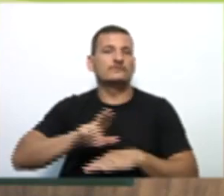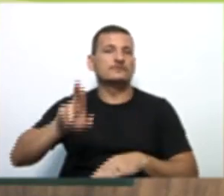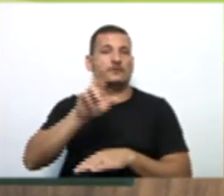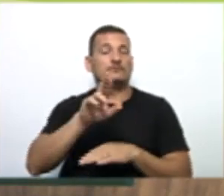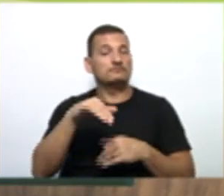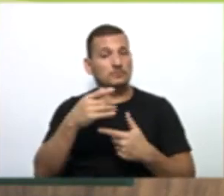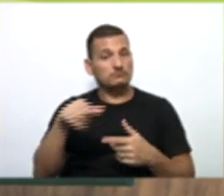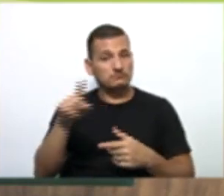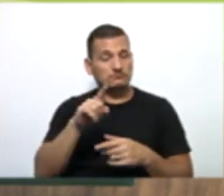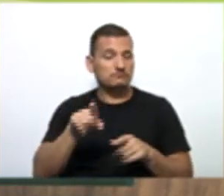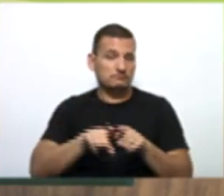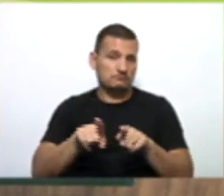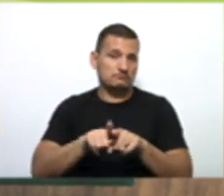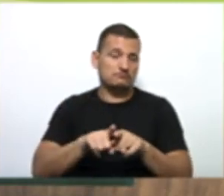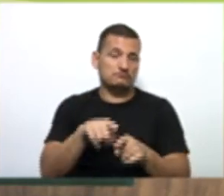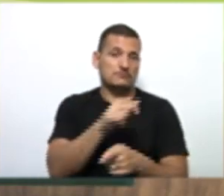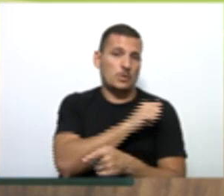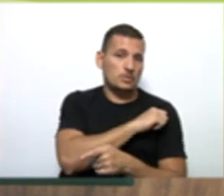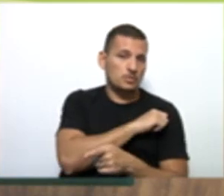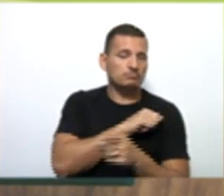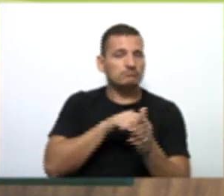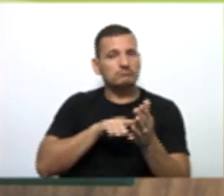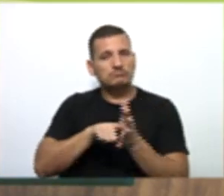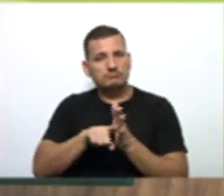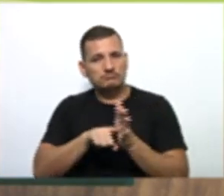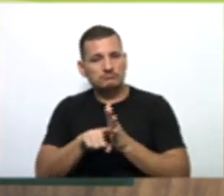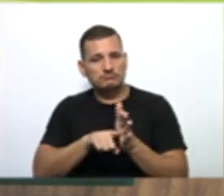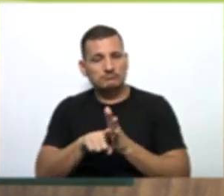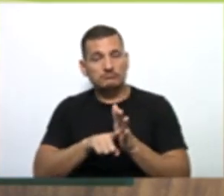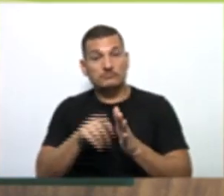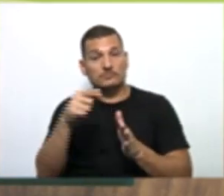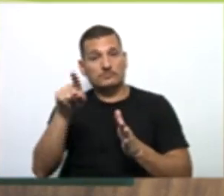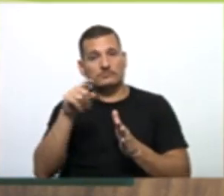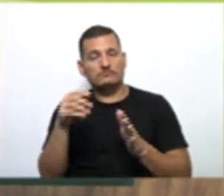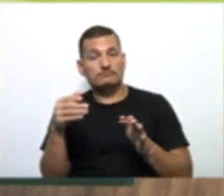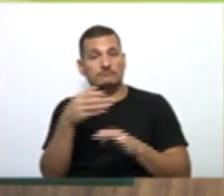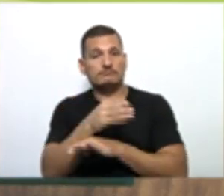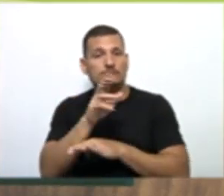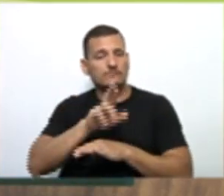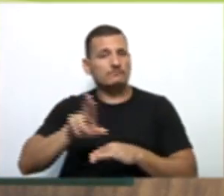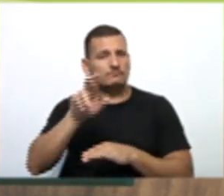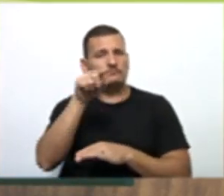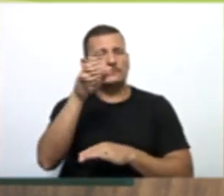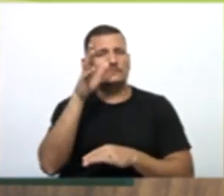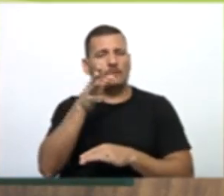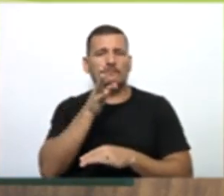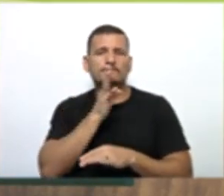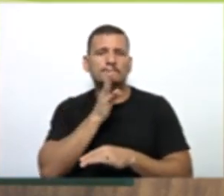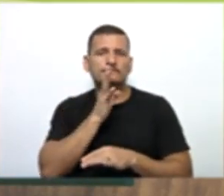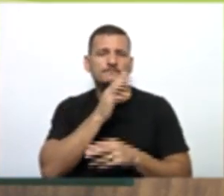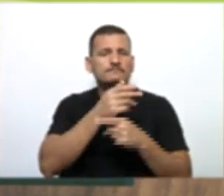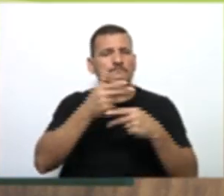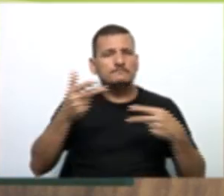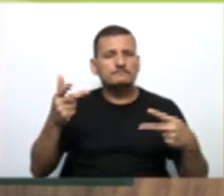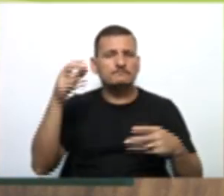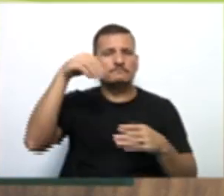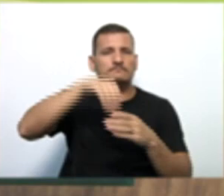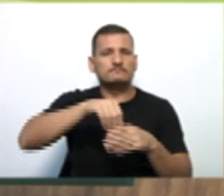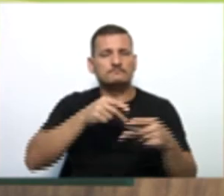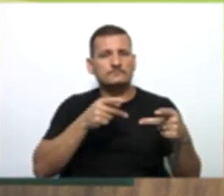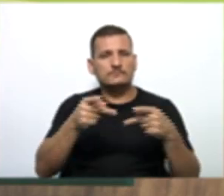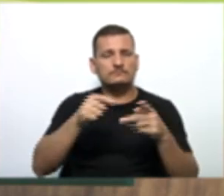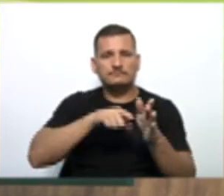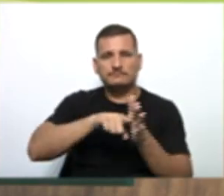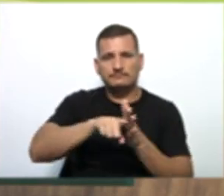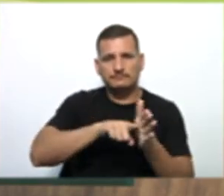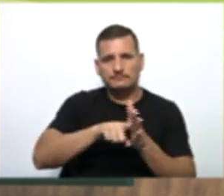também alunos e pesquisadores. Quando vocês entrarem na universidade, vocês já vão conhecer os elementos que fazem parte de um projeto de